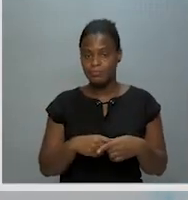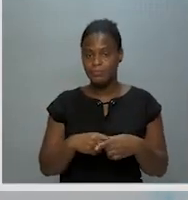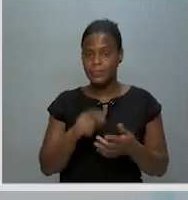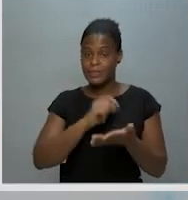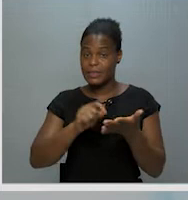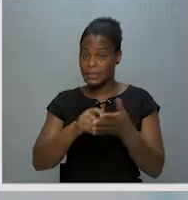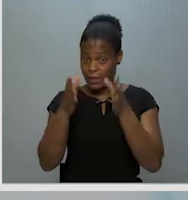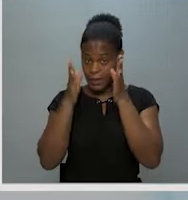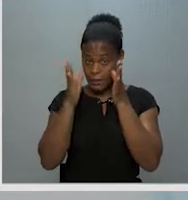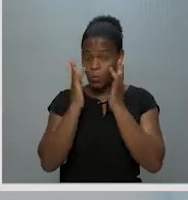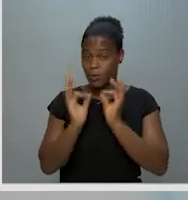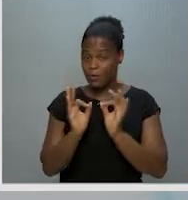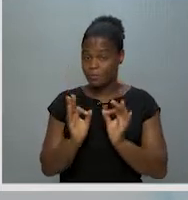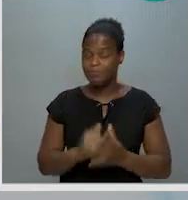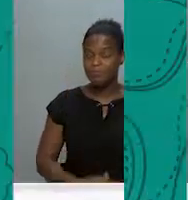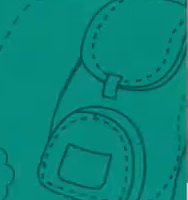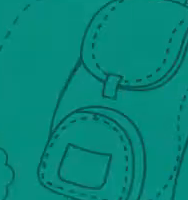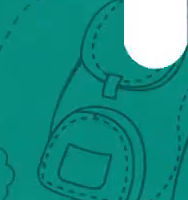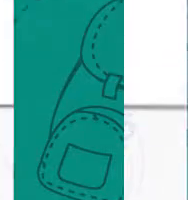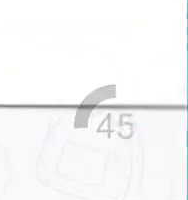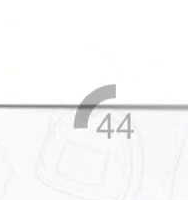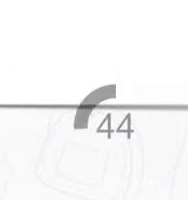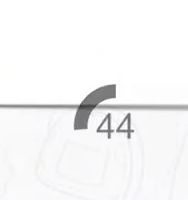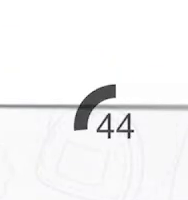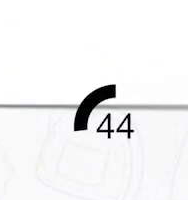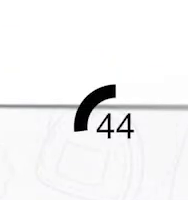exercício com muita cautela.